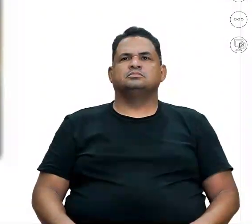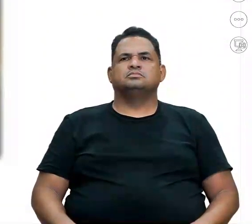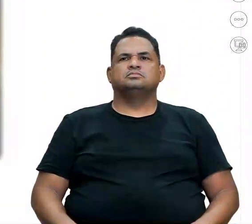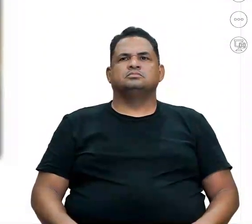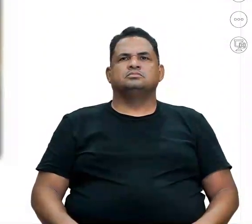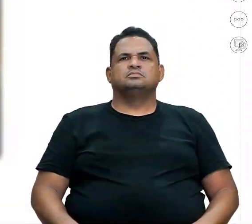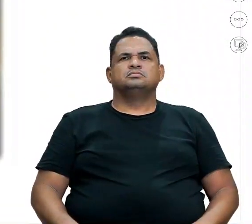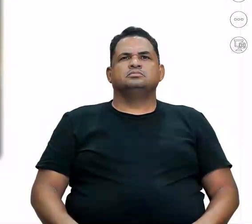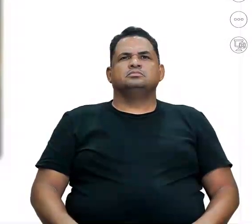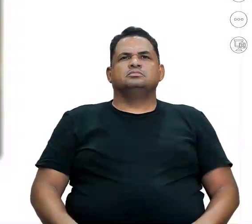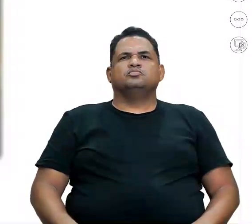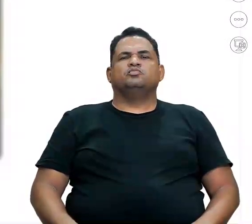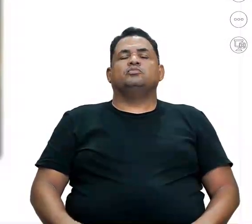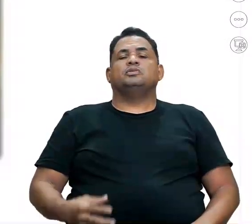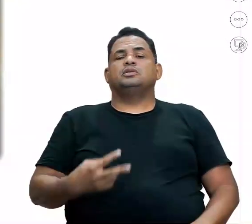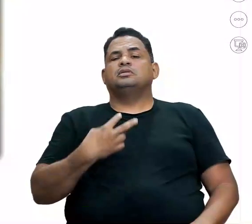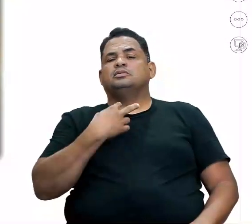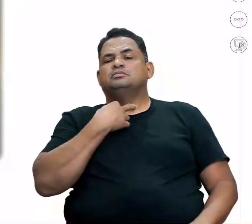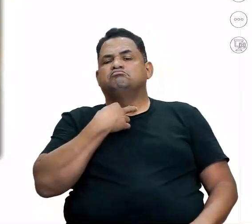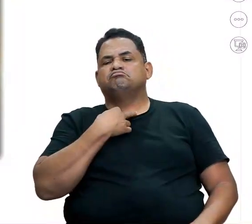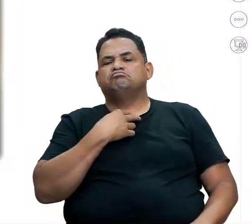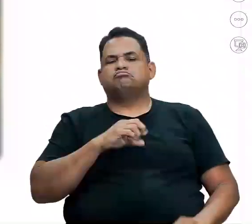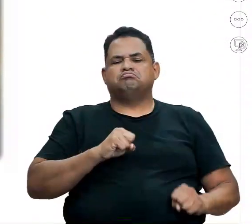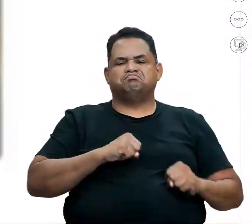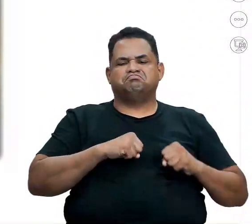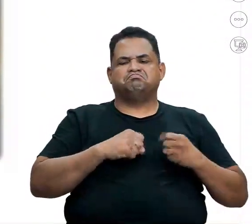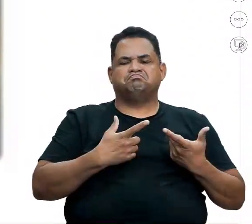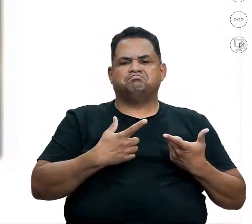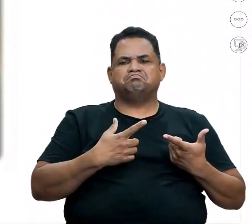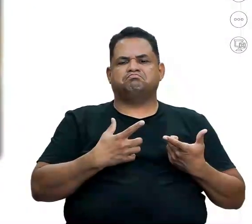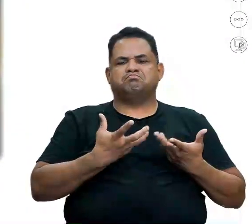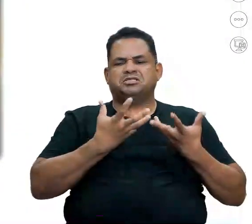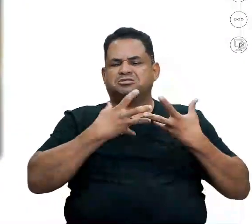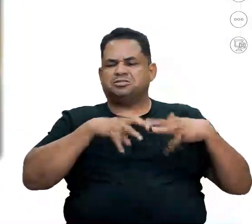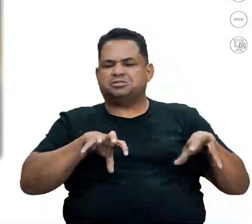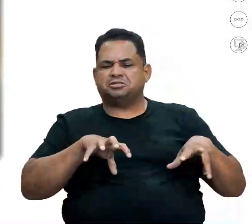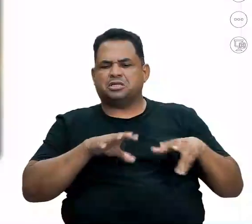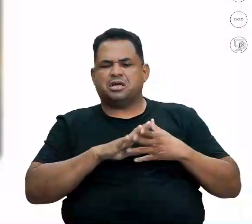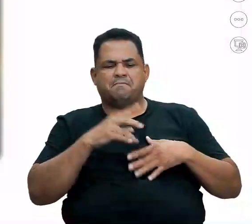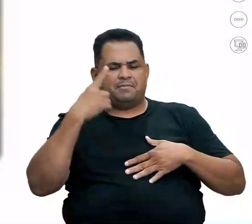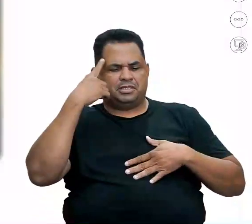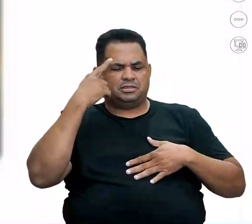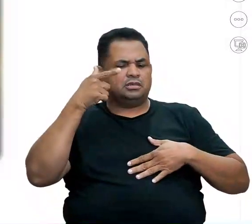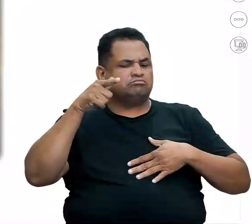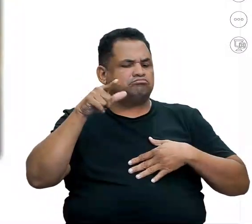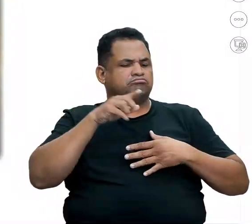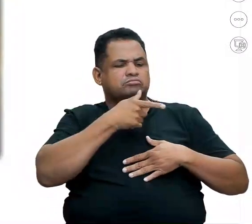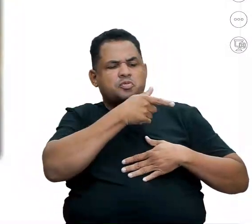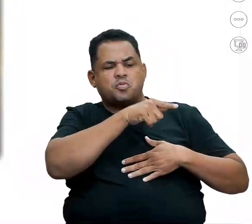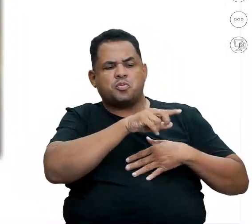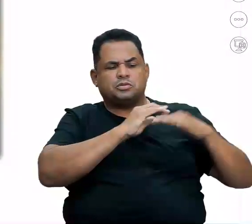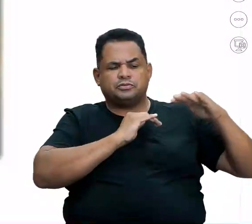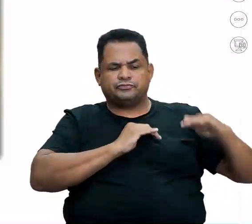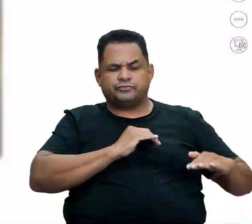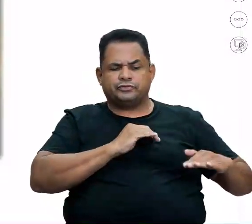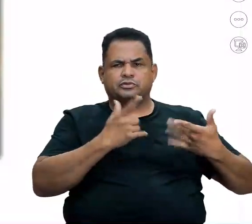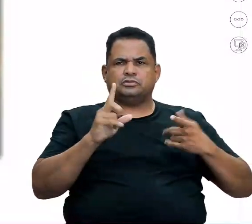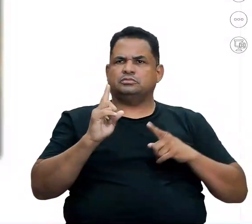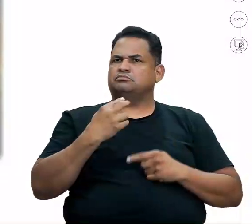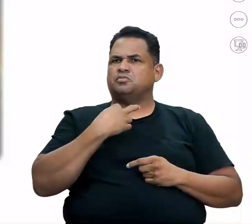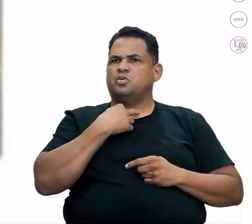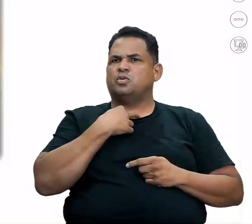O que não pode é esse repúdio, essa inferiorização que dá margem para essas discriminações e